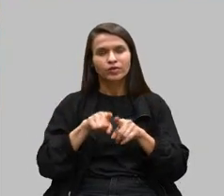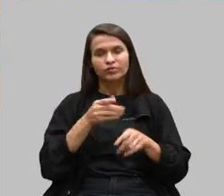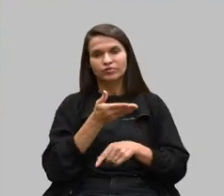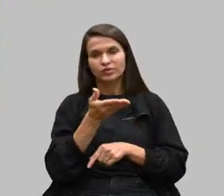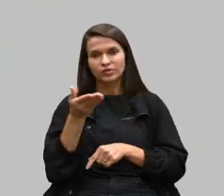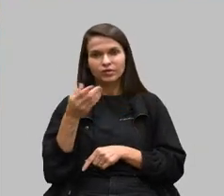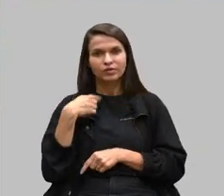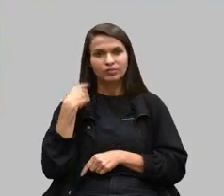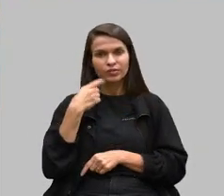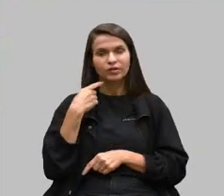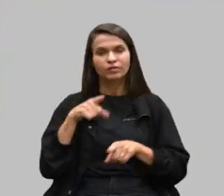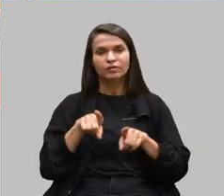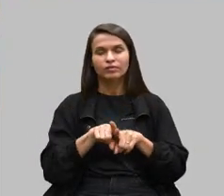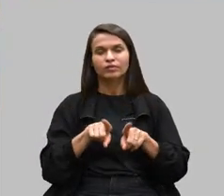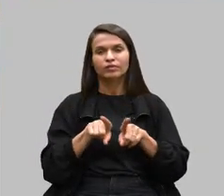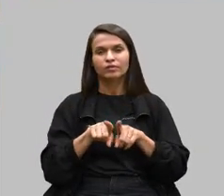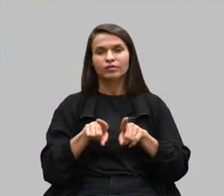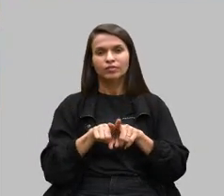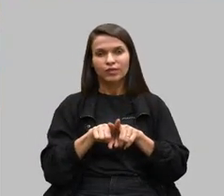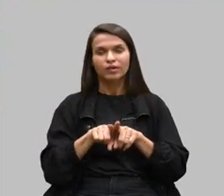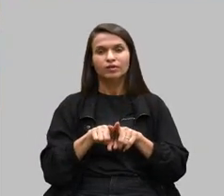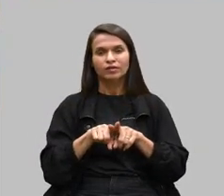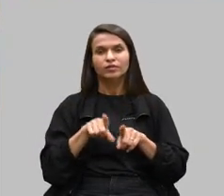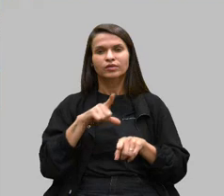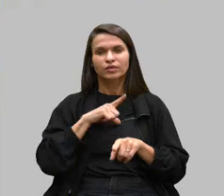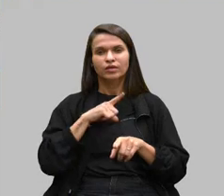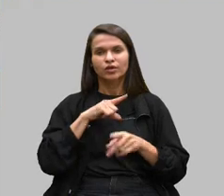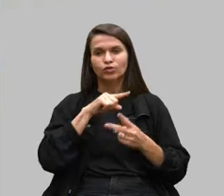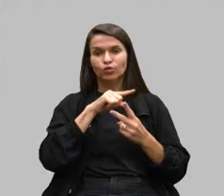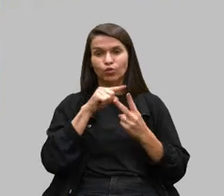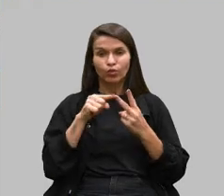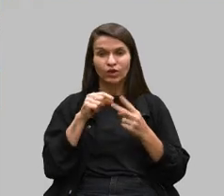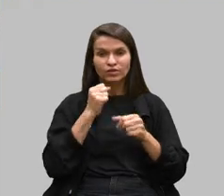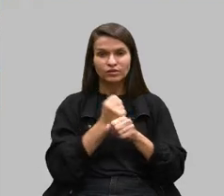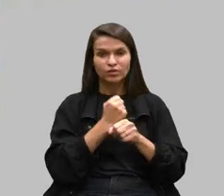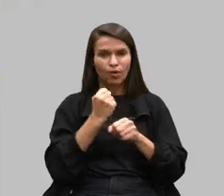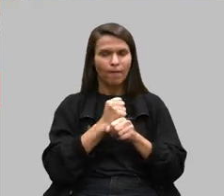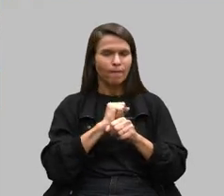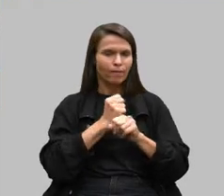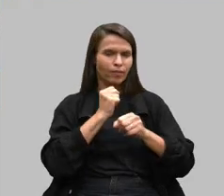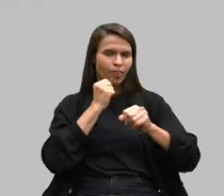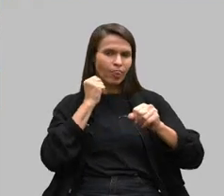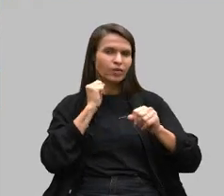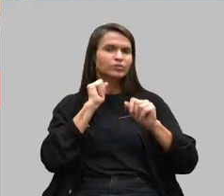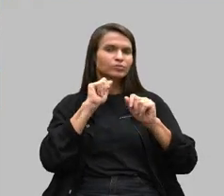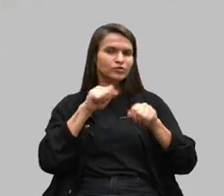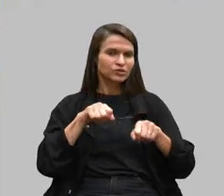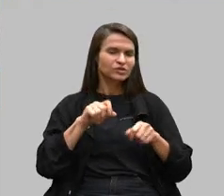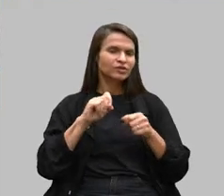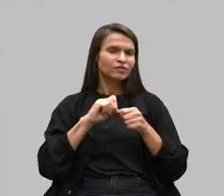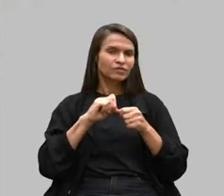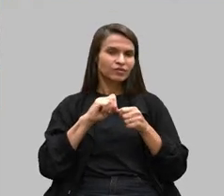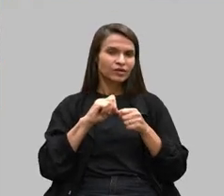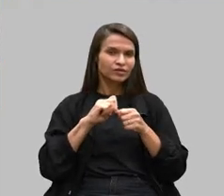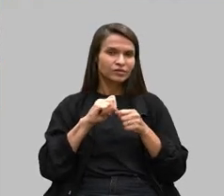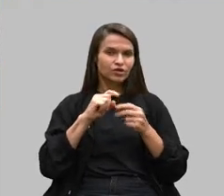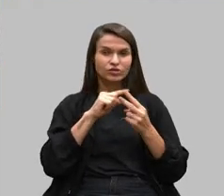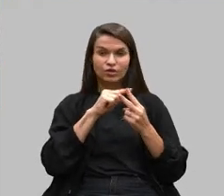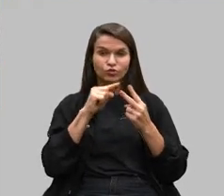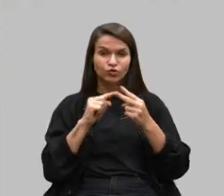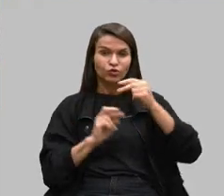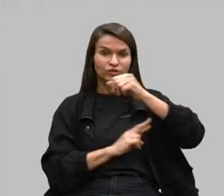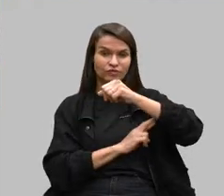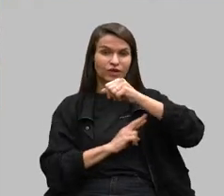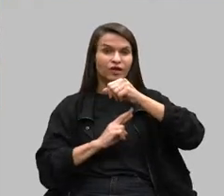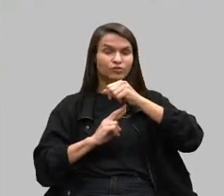Deputado e também nós temos lá duas obras grandes que poderia já ter sido feita que são dois viadutos